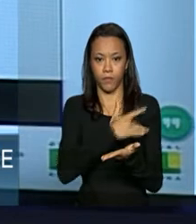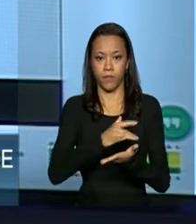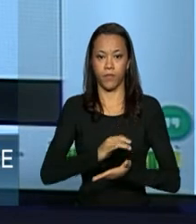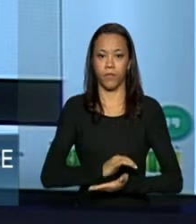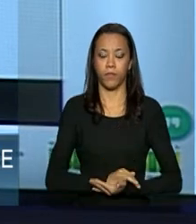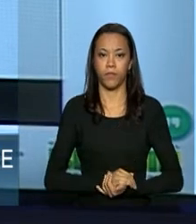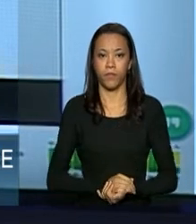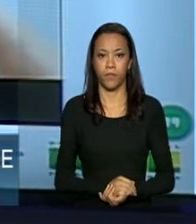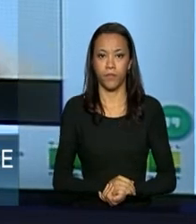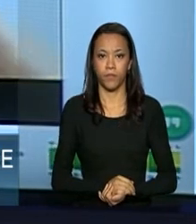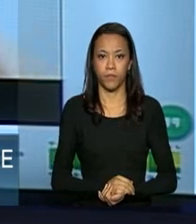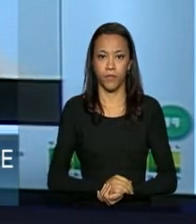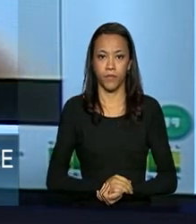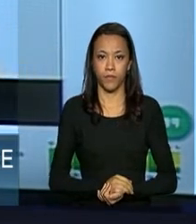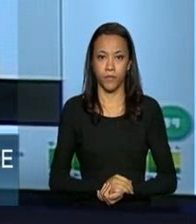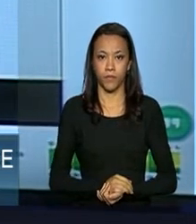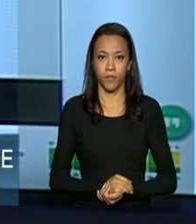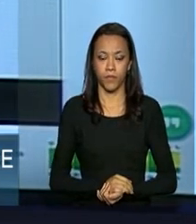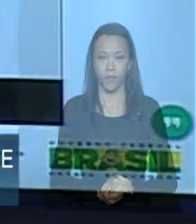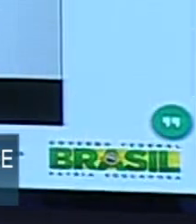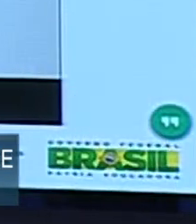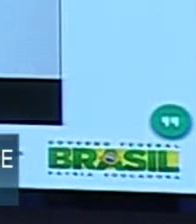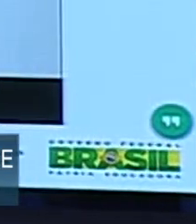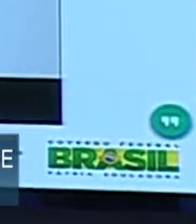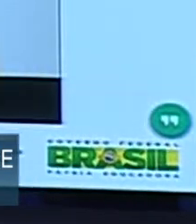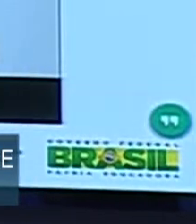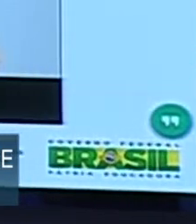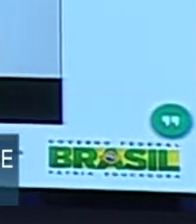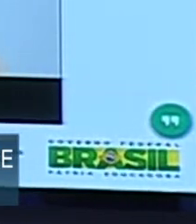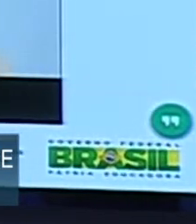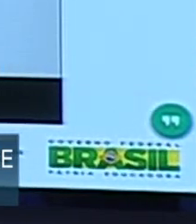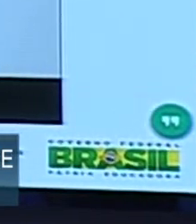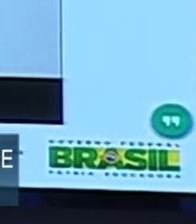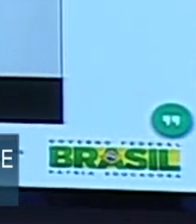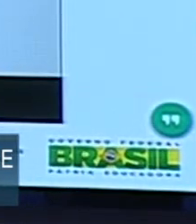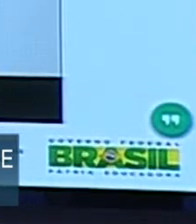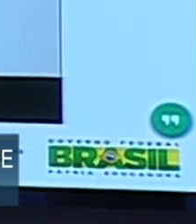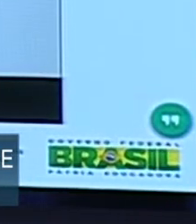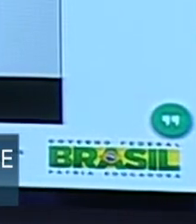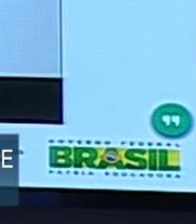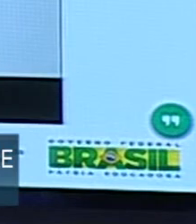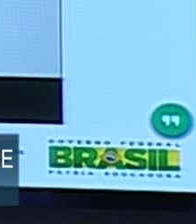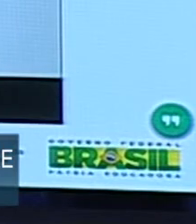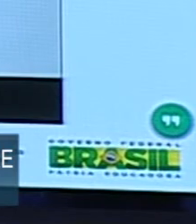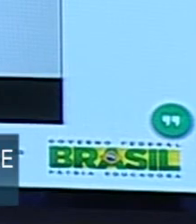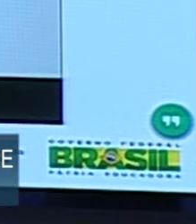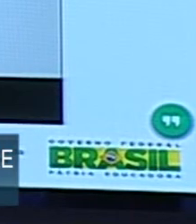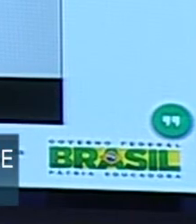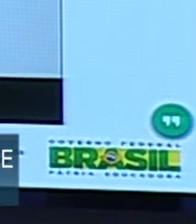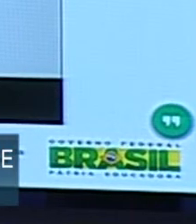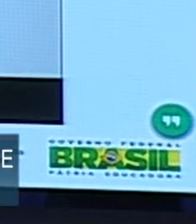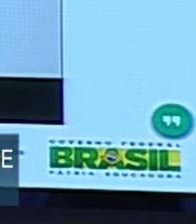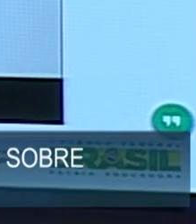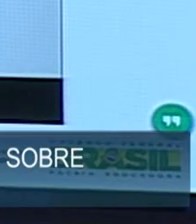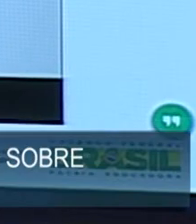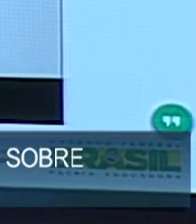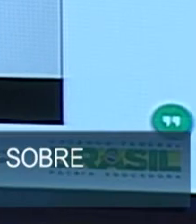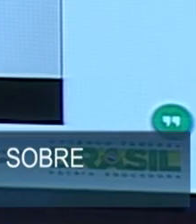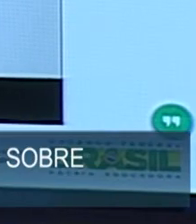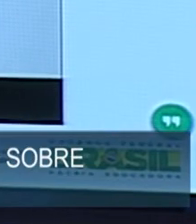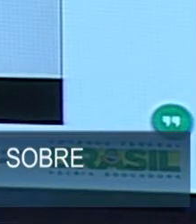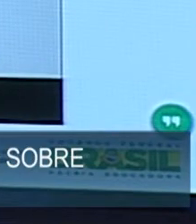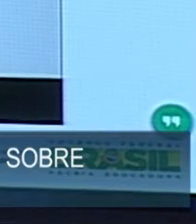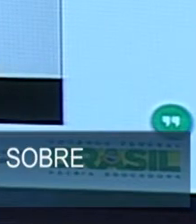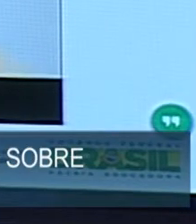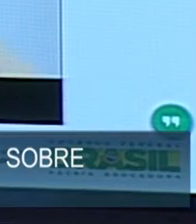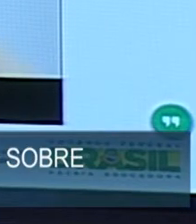do selo são as cores do Brasil, verde e amarelo, como se fossem a capa do nosso livro. A